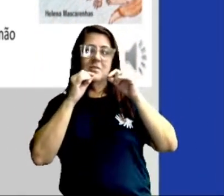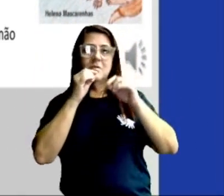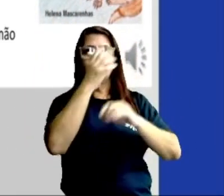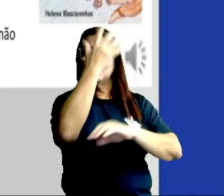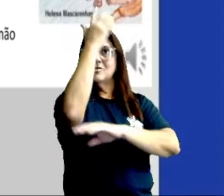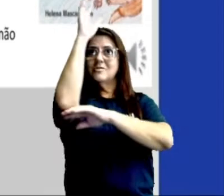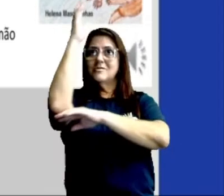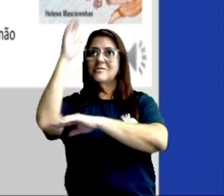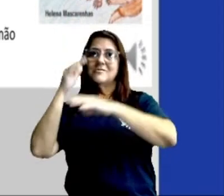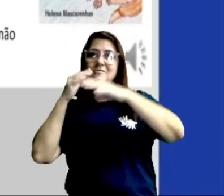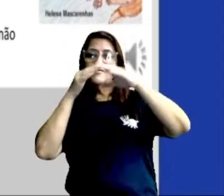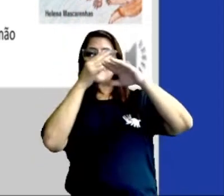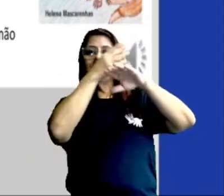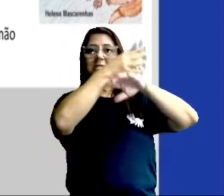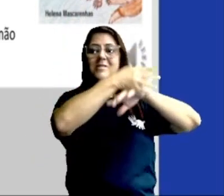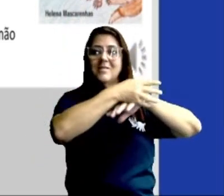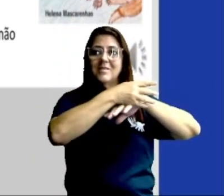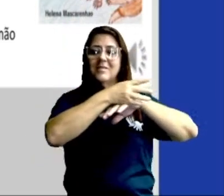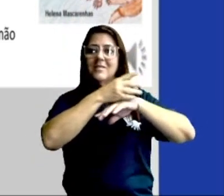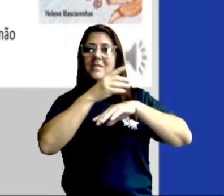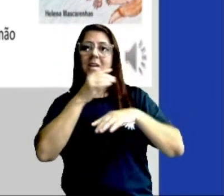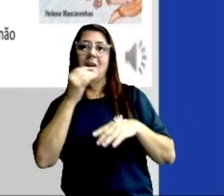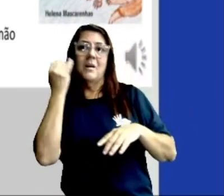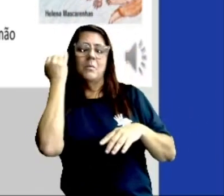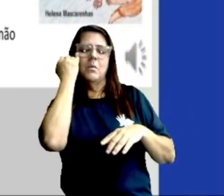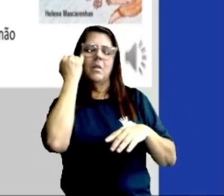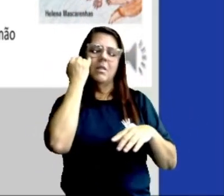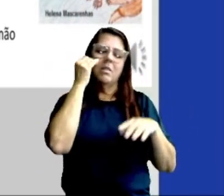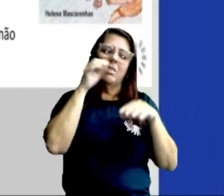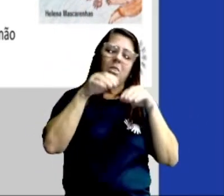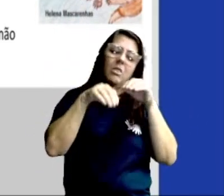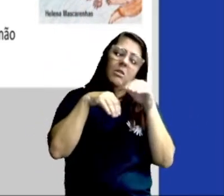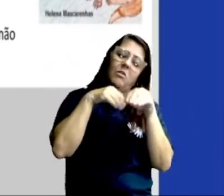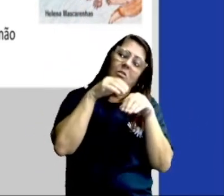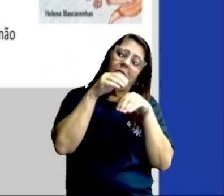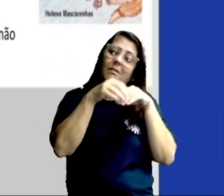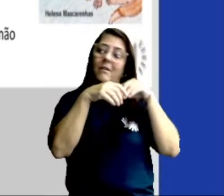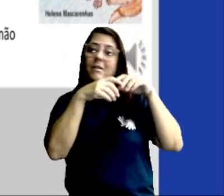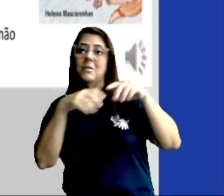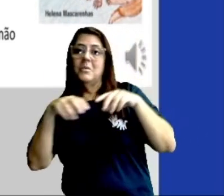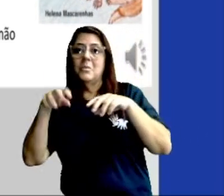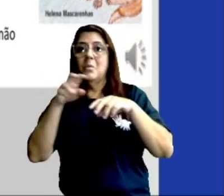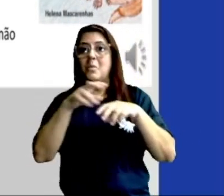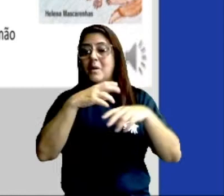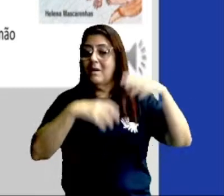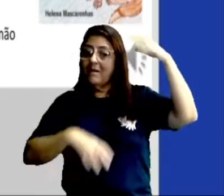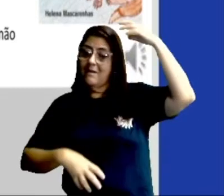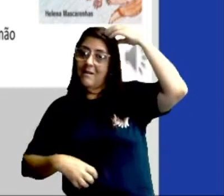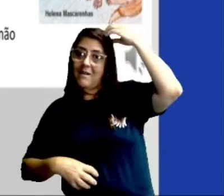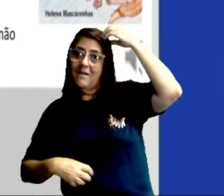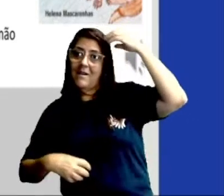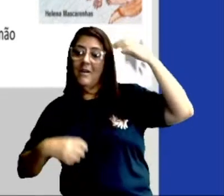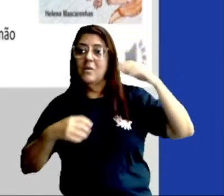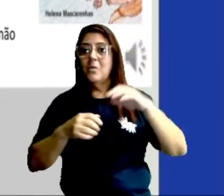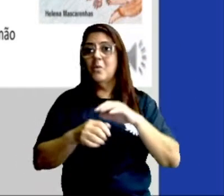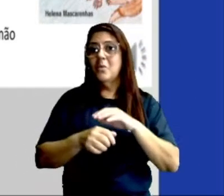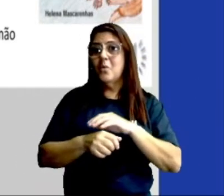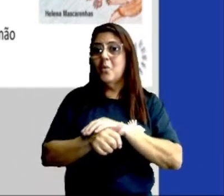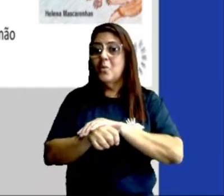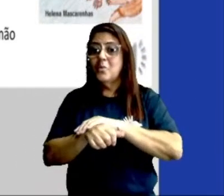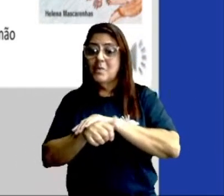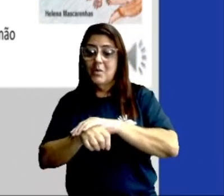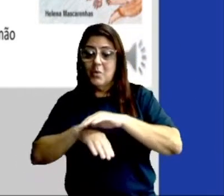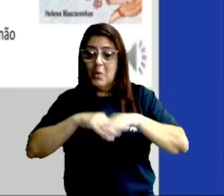mais cedo. A preguiça dorme entre as folhas, os macacos balançam nos galhos, enquanto o tatu